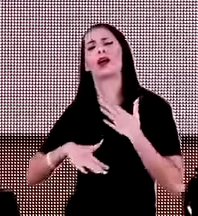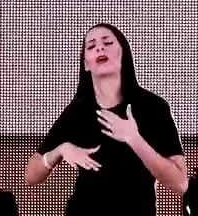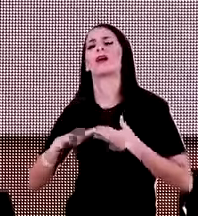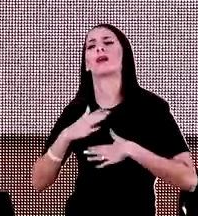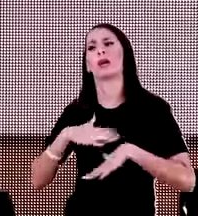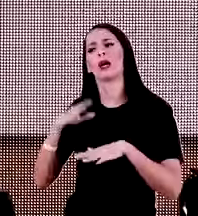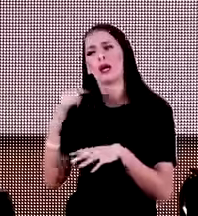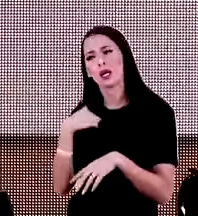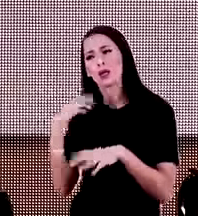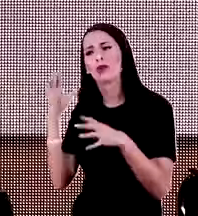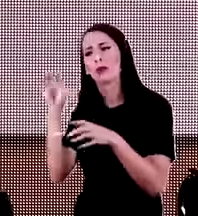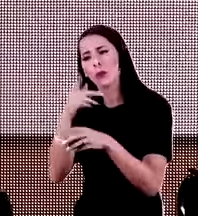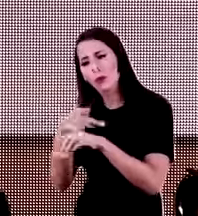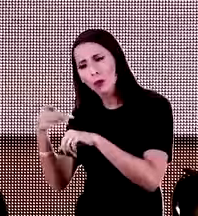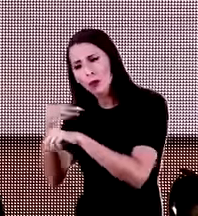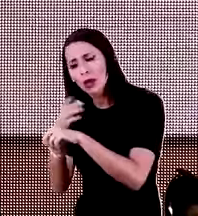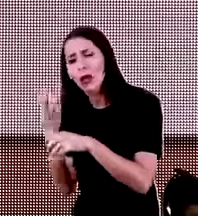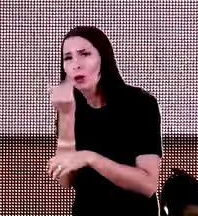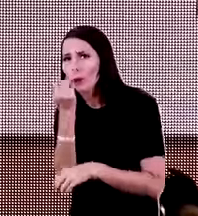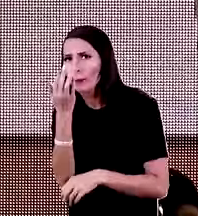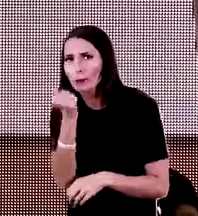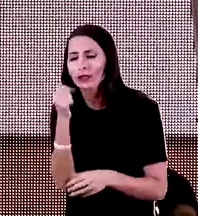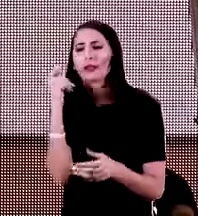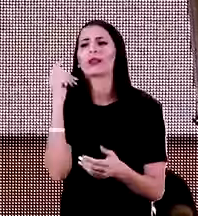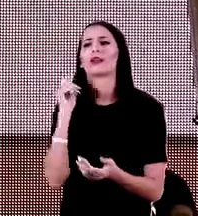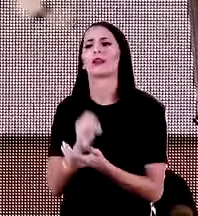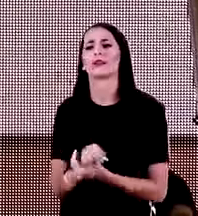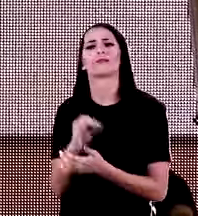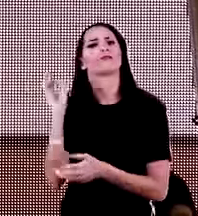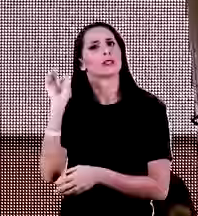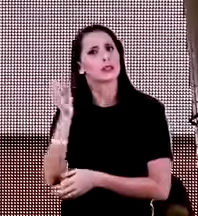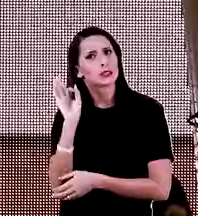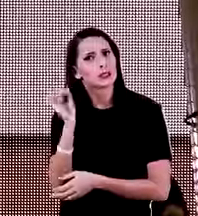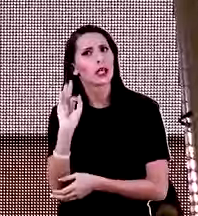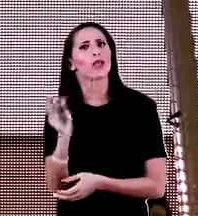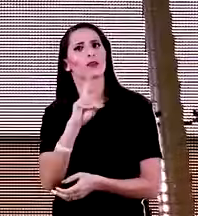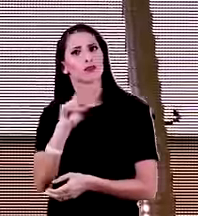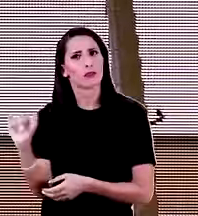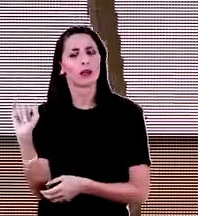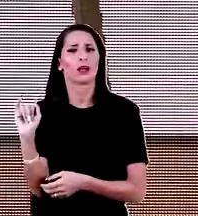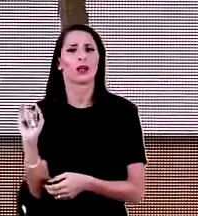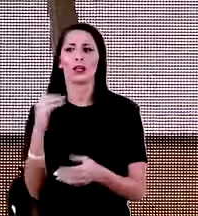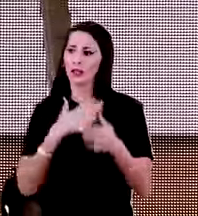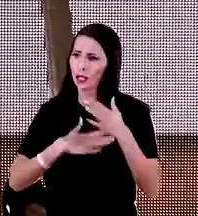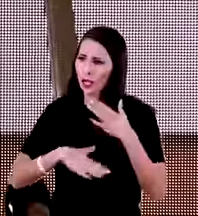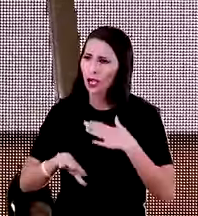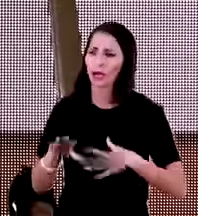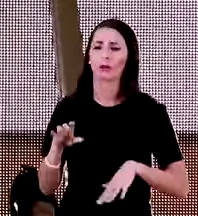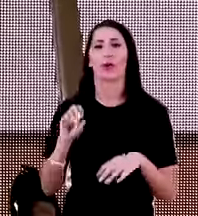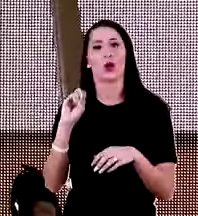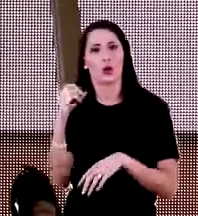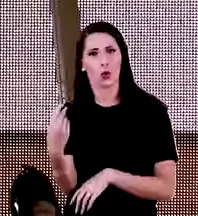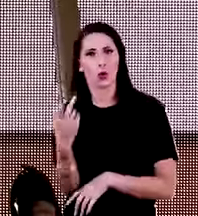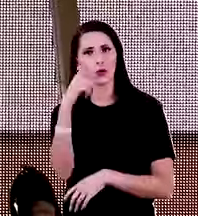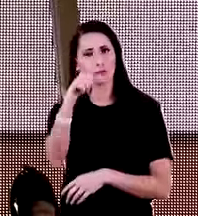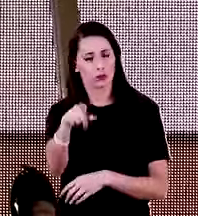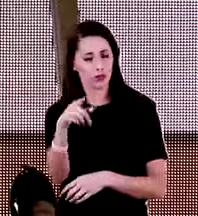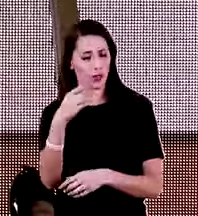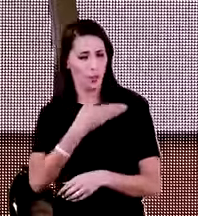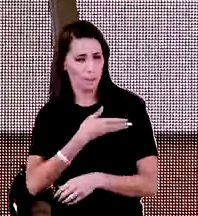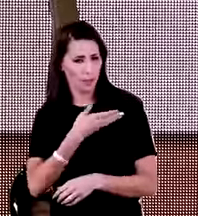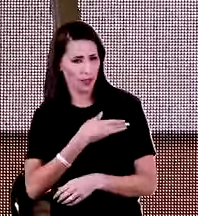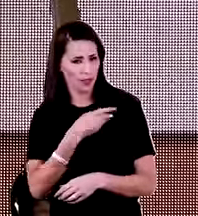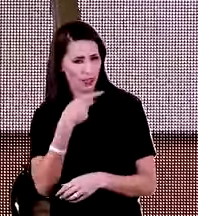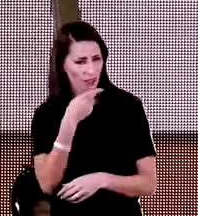certo. Te acalma, mulher, em nome de Jesus. Ou você é a amiga que pega pai, tá, enterra